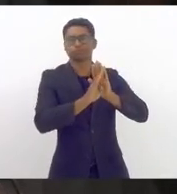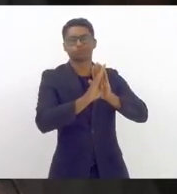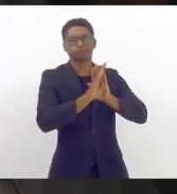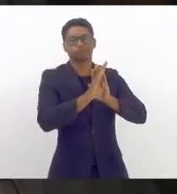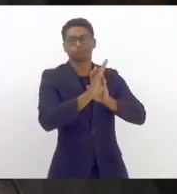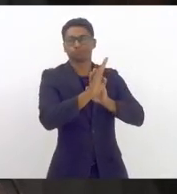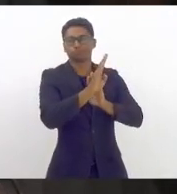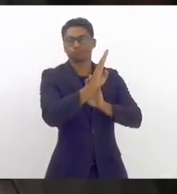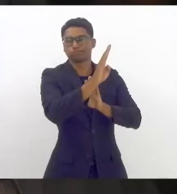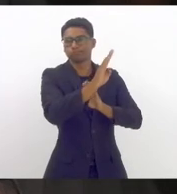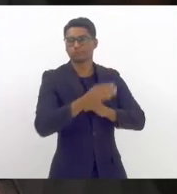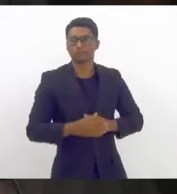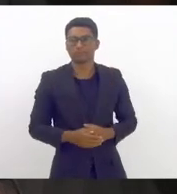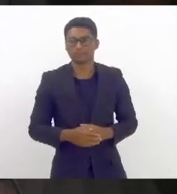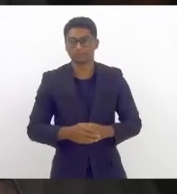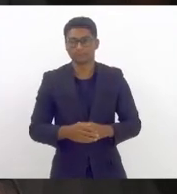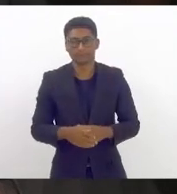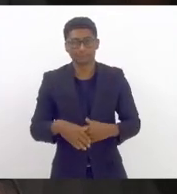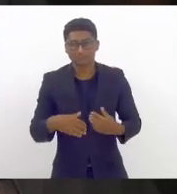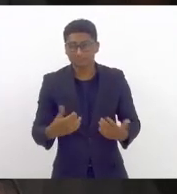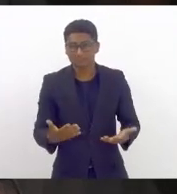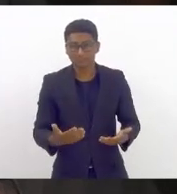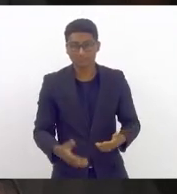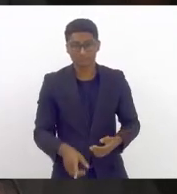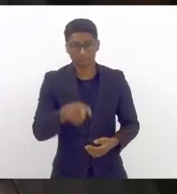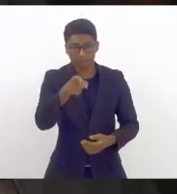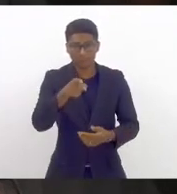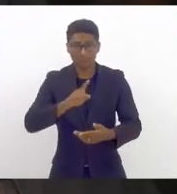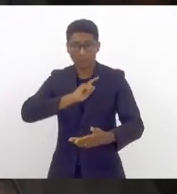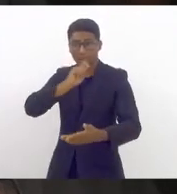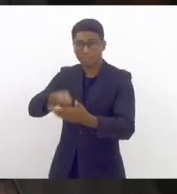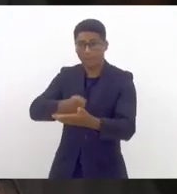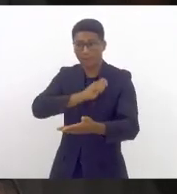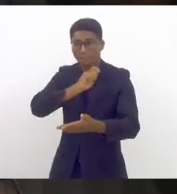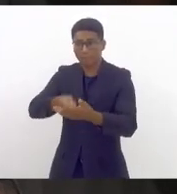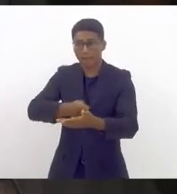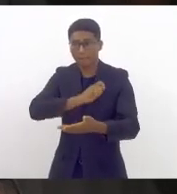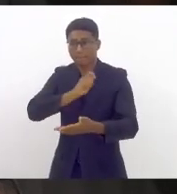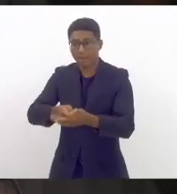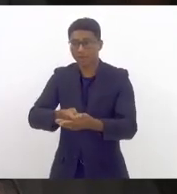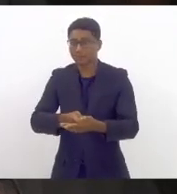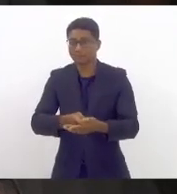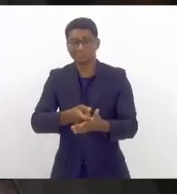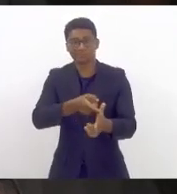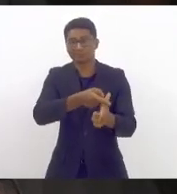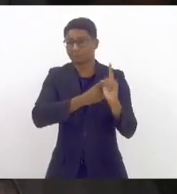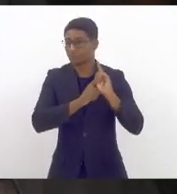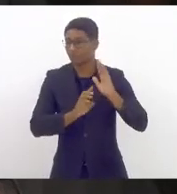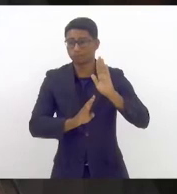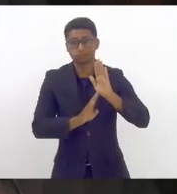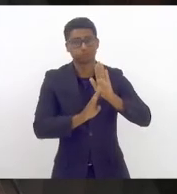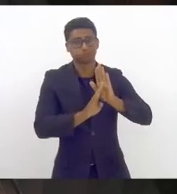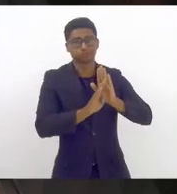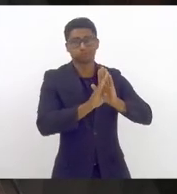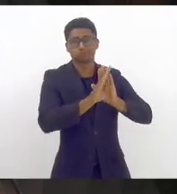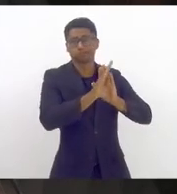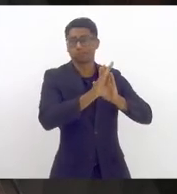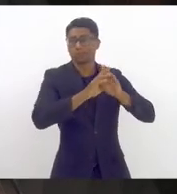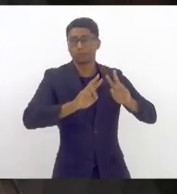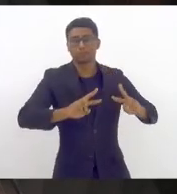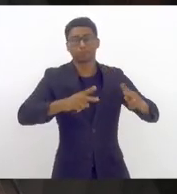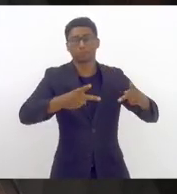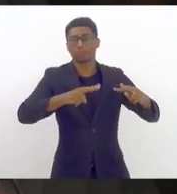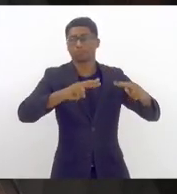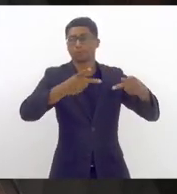O que quer dizer isso quanto mais você pagar mas terá que pagar ainda terá sempre caráter ascendente